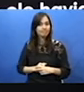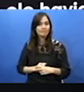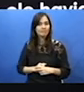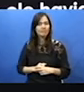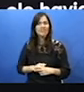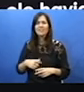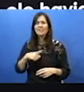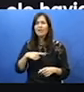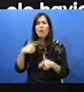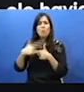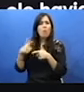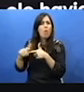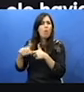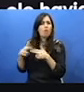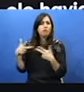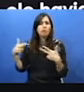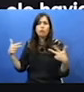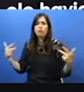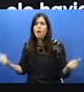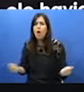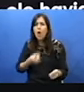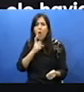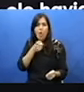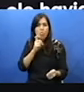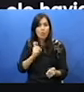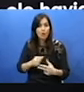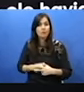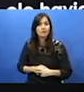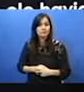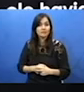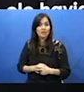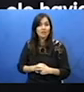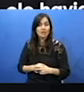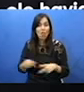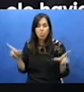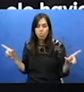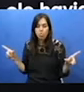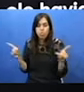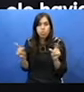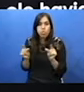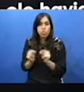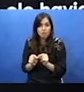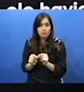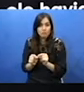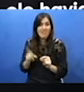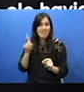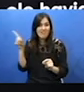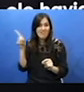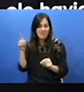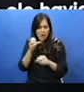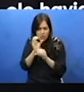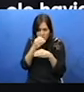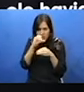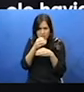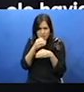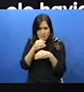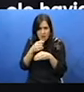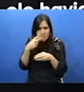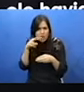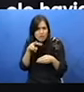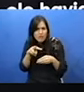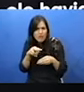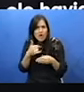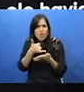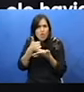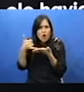muitos problemas com drogas durante sua carreira. E teve sua carreira encurtada, foi pego várias vezes em exames antidoping que detectam